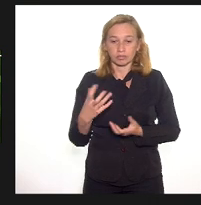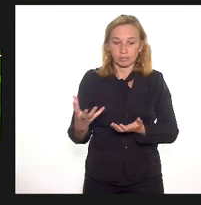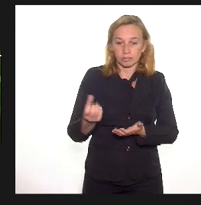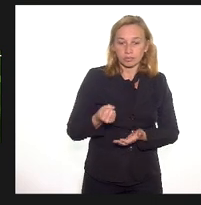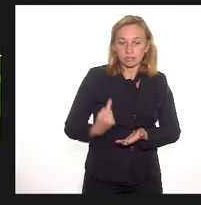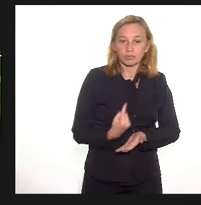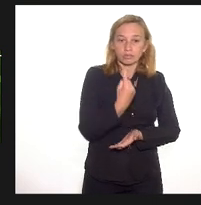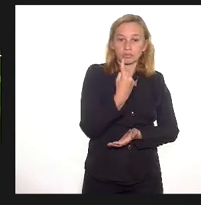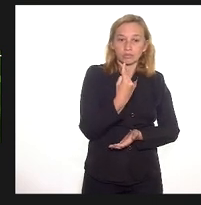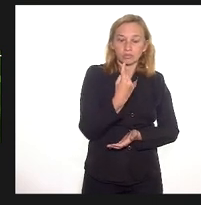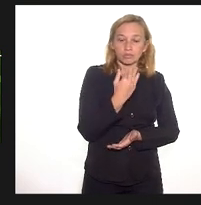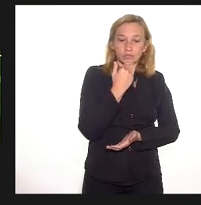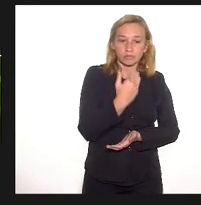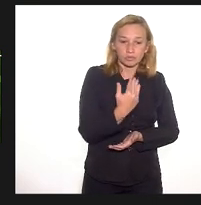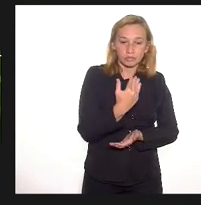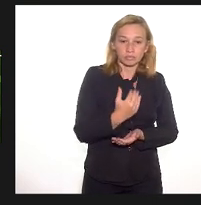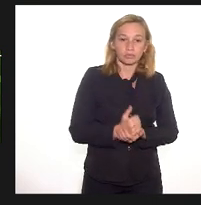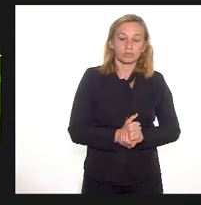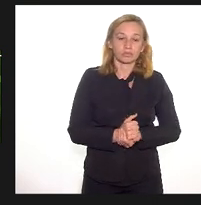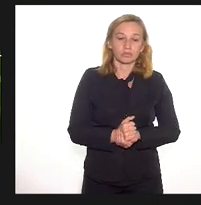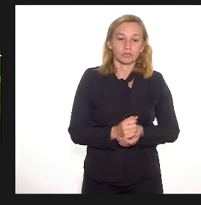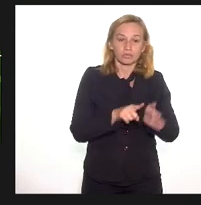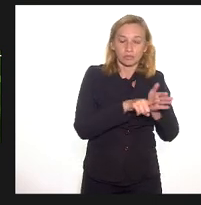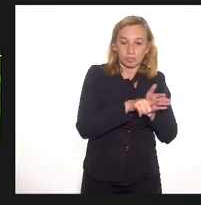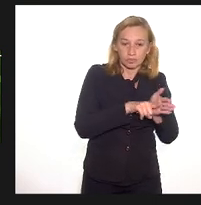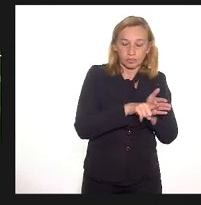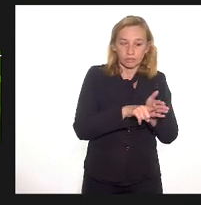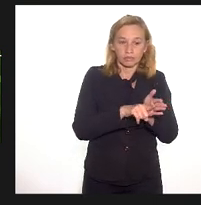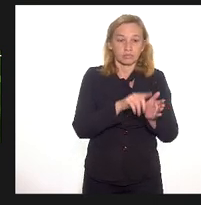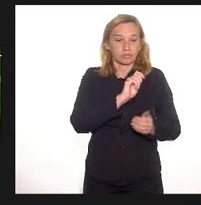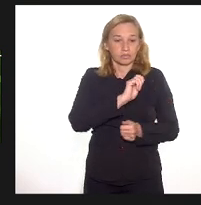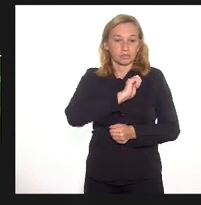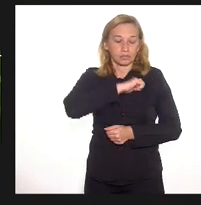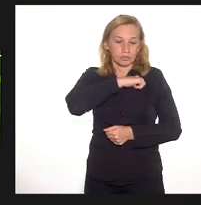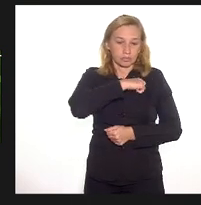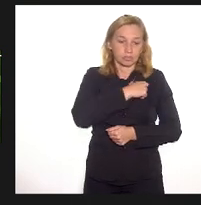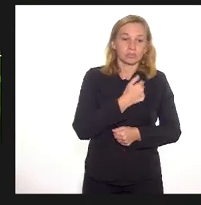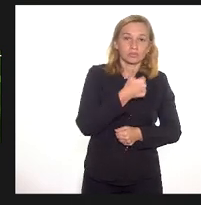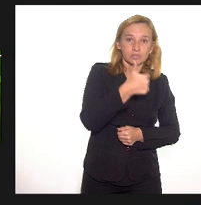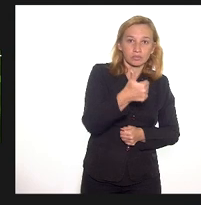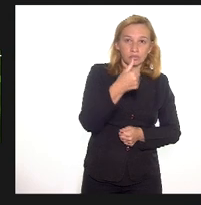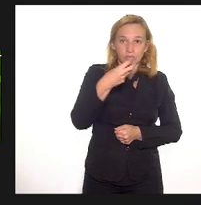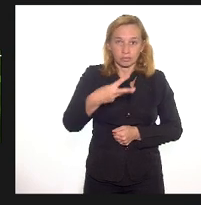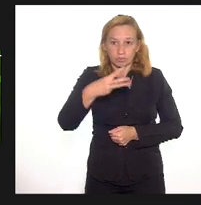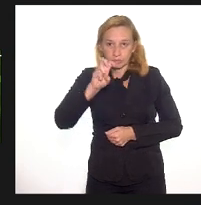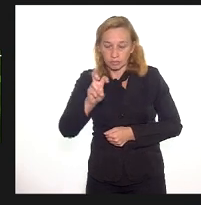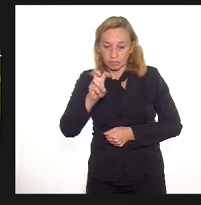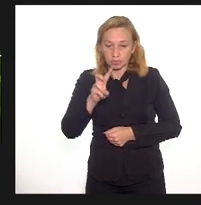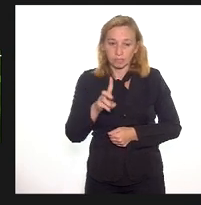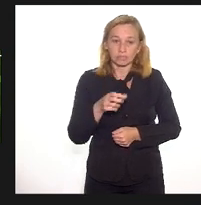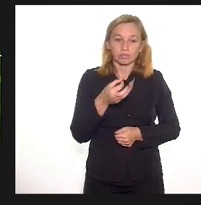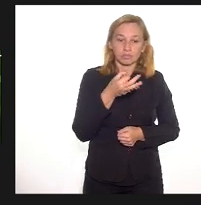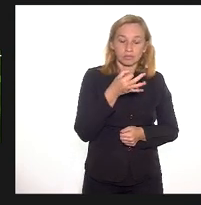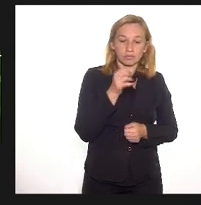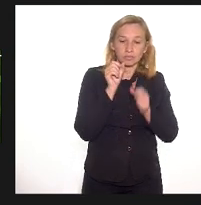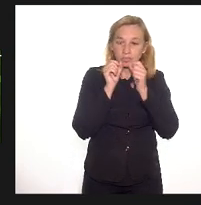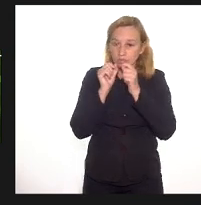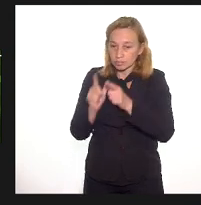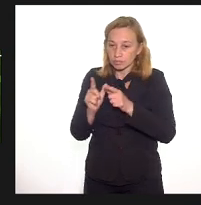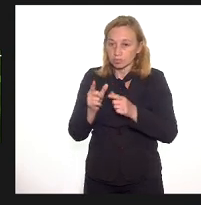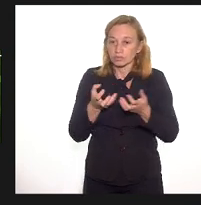única intimação derivada de uma ação fiscal, só ela com 135 questionamentos,